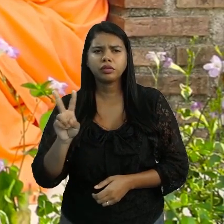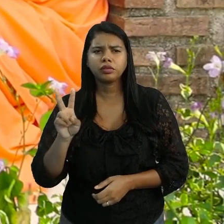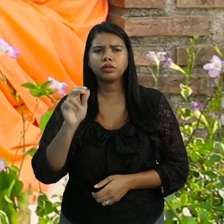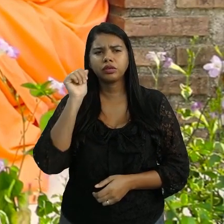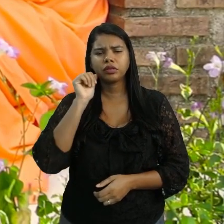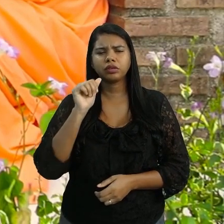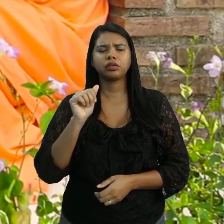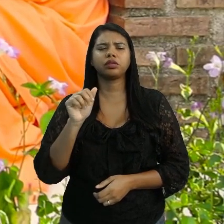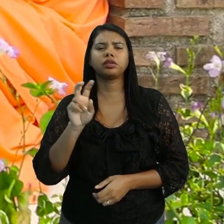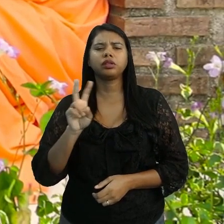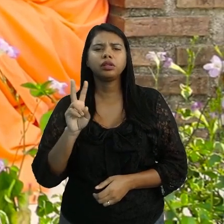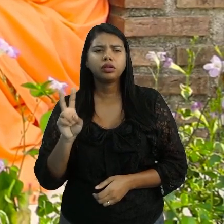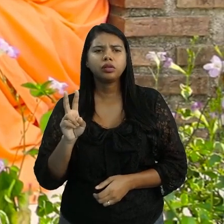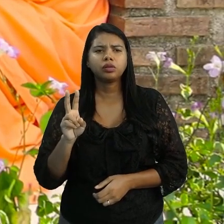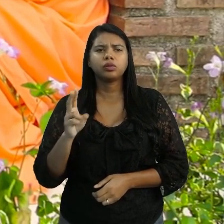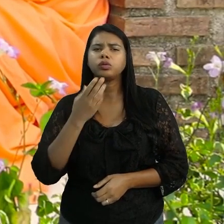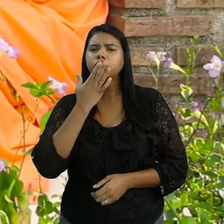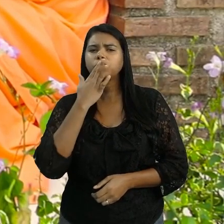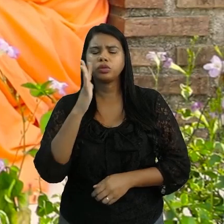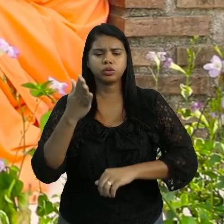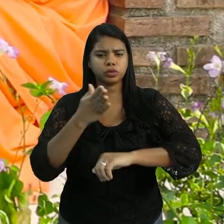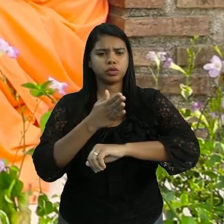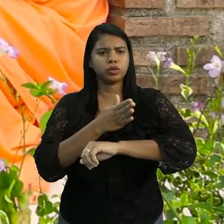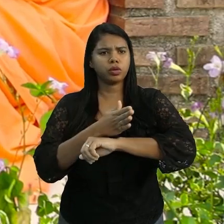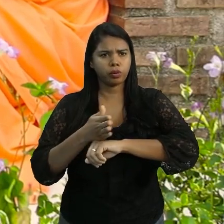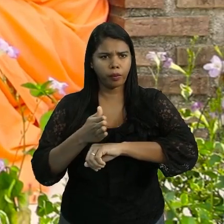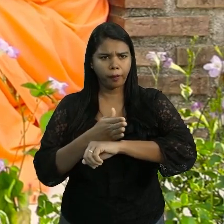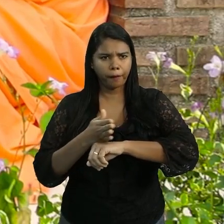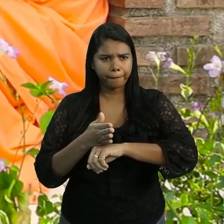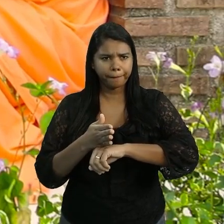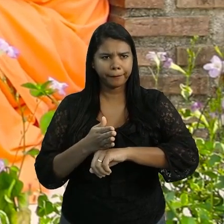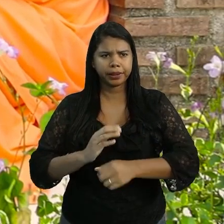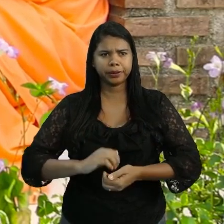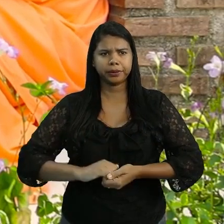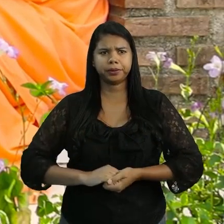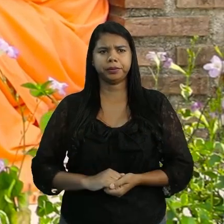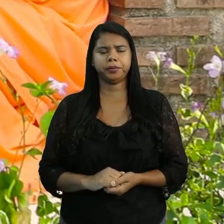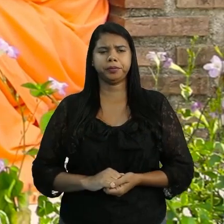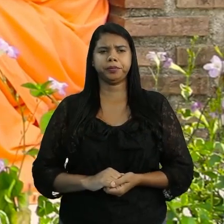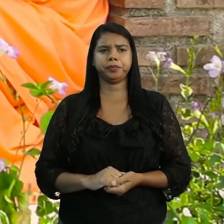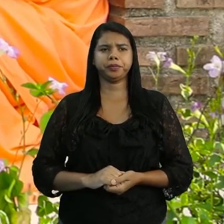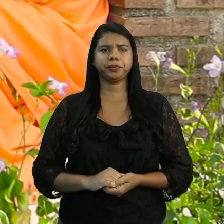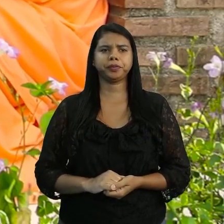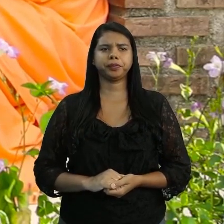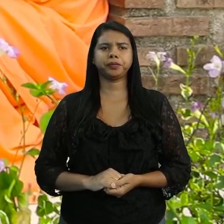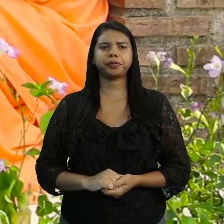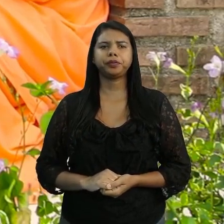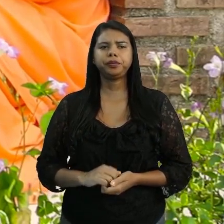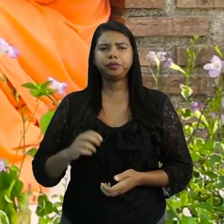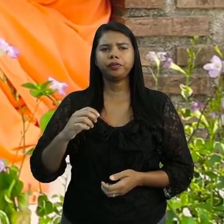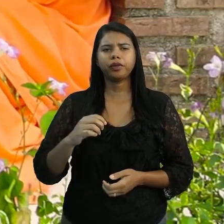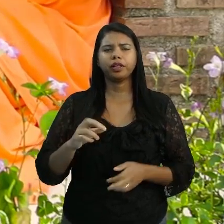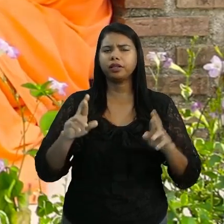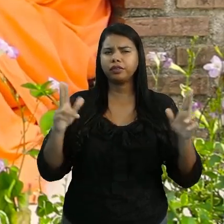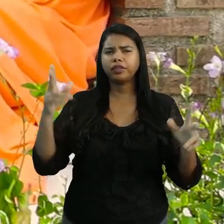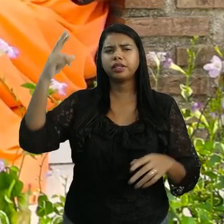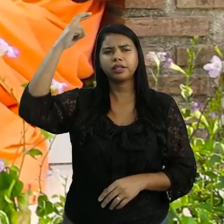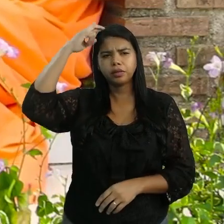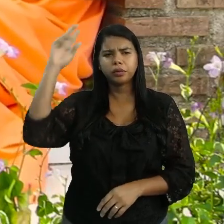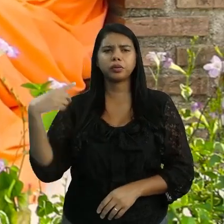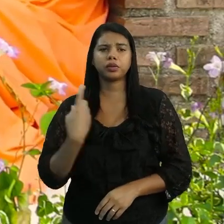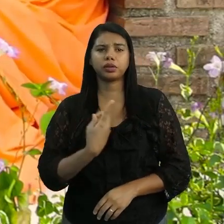mais diferentes, né? Mas também se espelham no branco, no salmão, seria salmão? Não, né? Não. Tem diferença das mulheres,